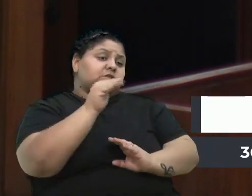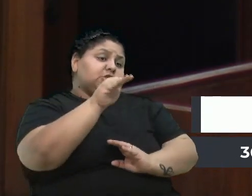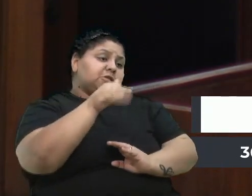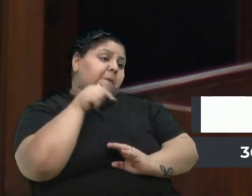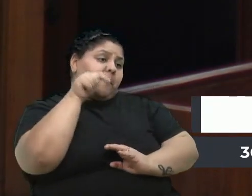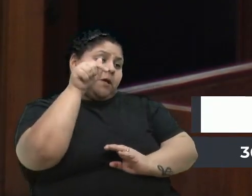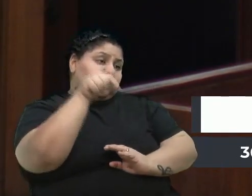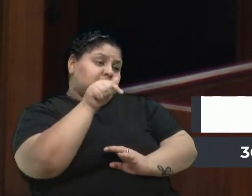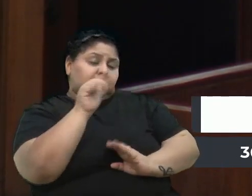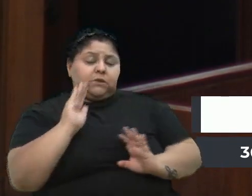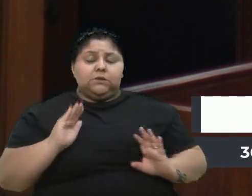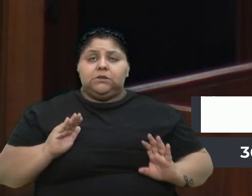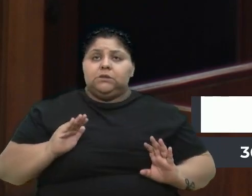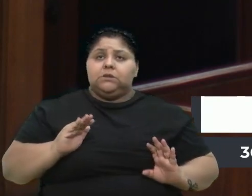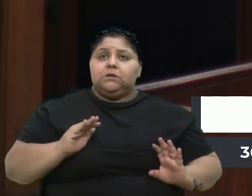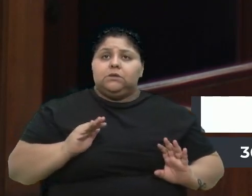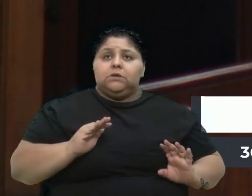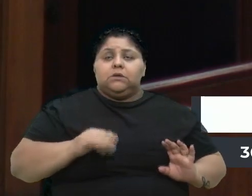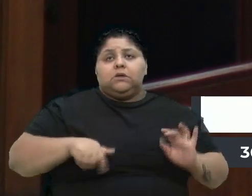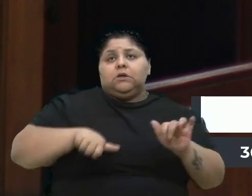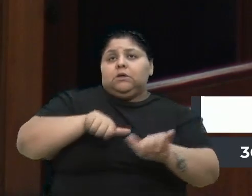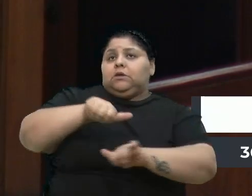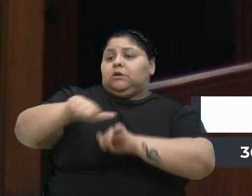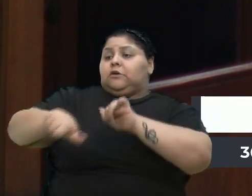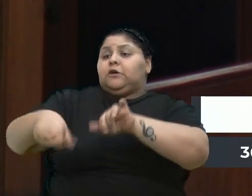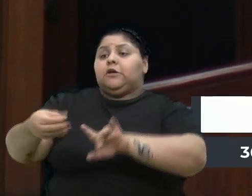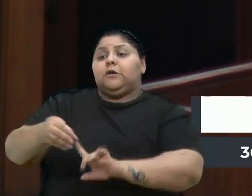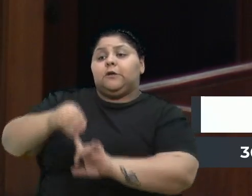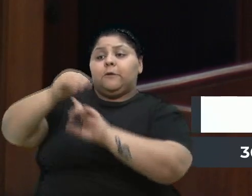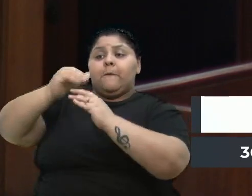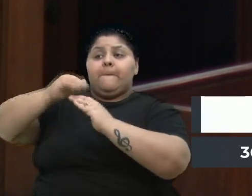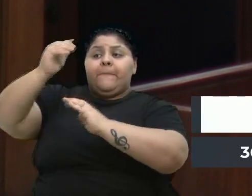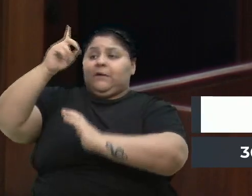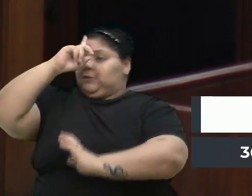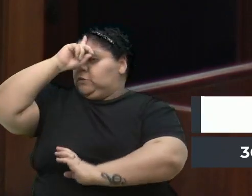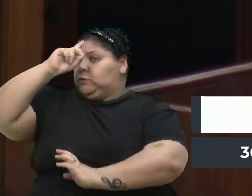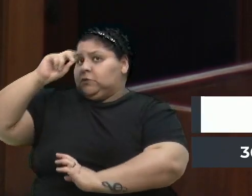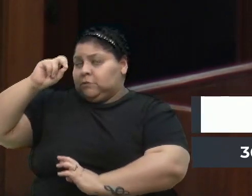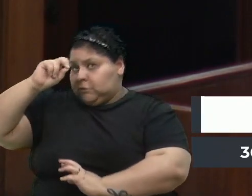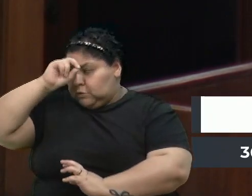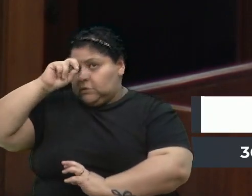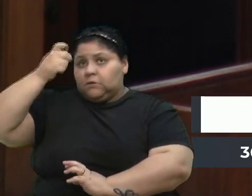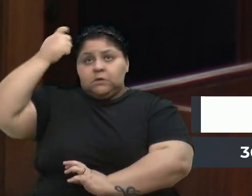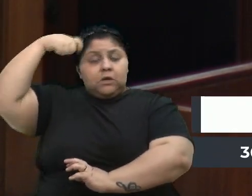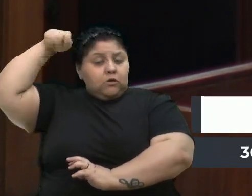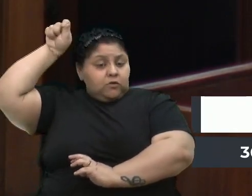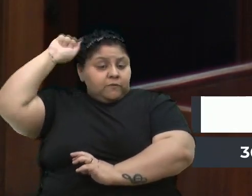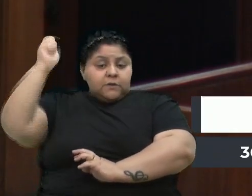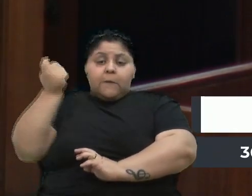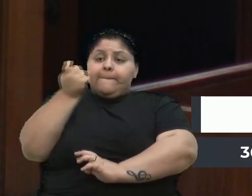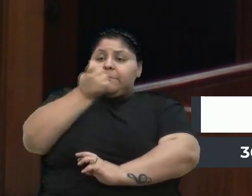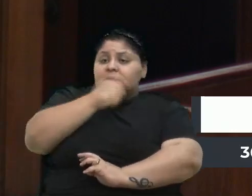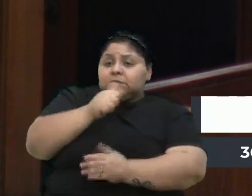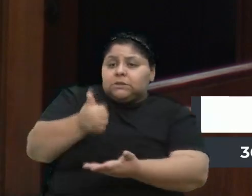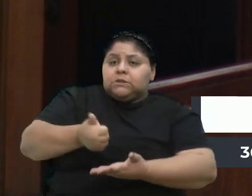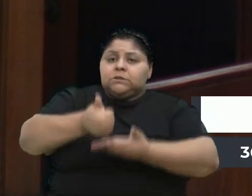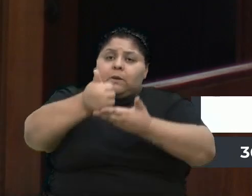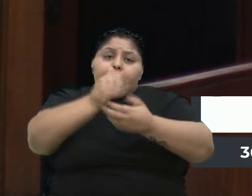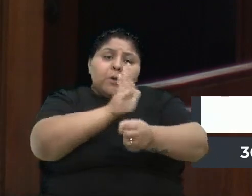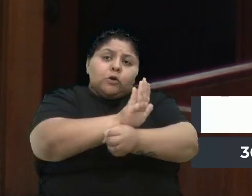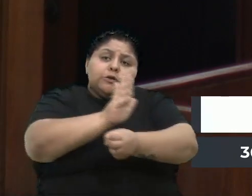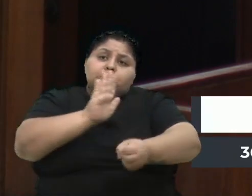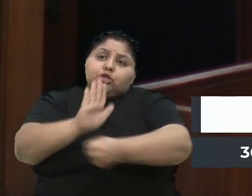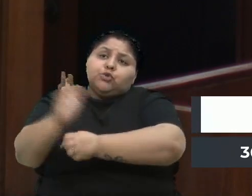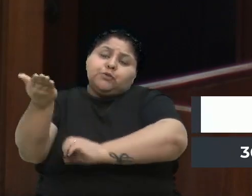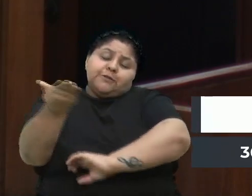aqui, ao invés de priorizar mais o hospital, a universidade precisa desse apoio, da ajuda de